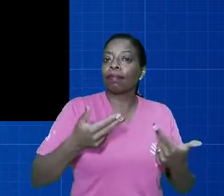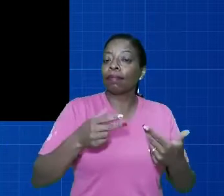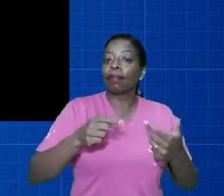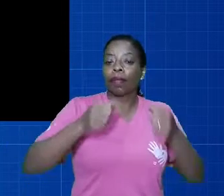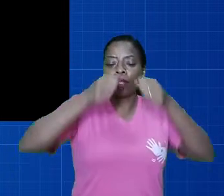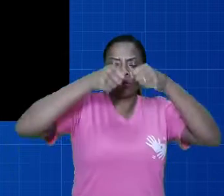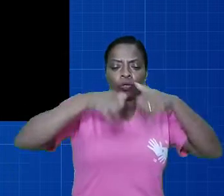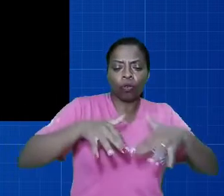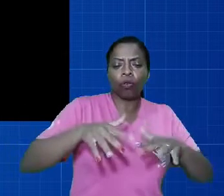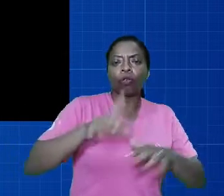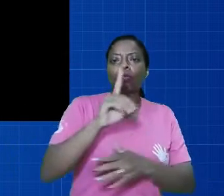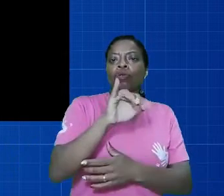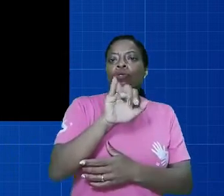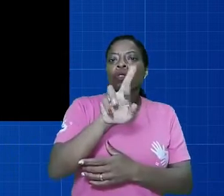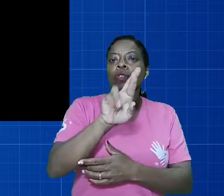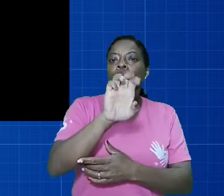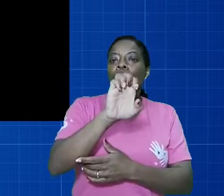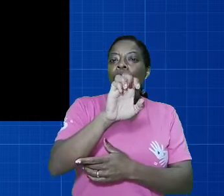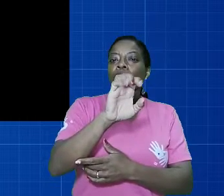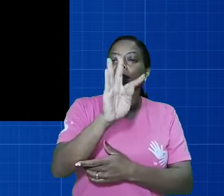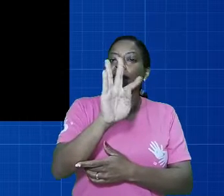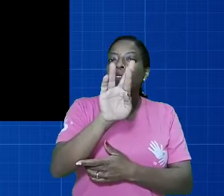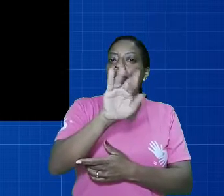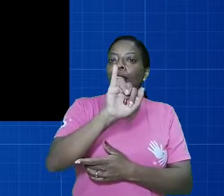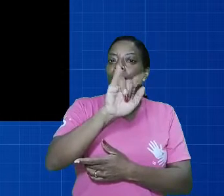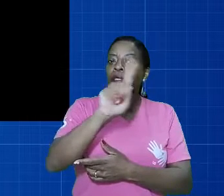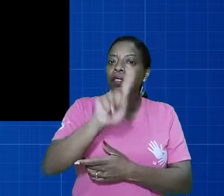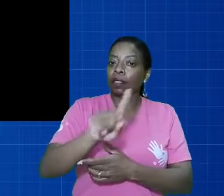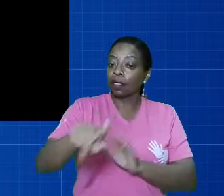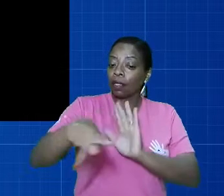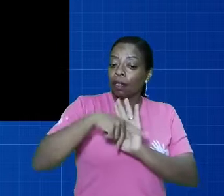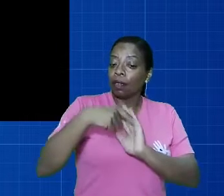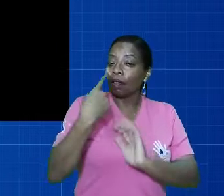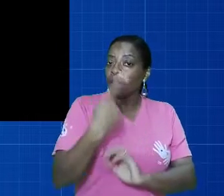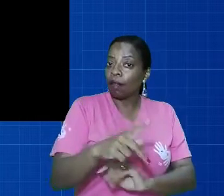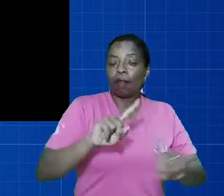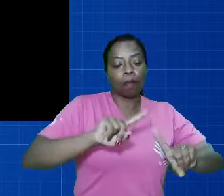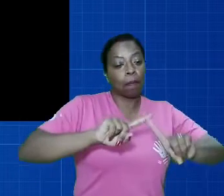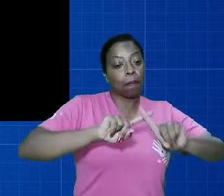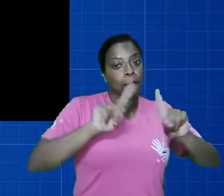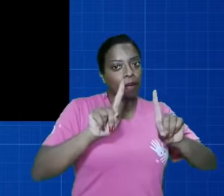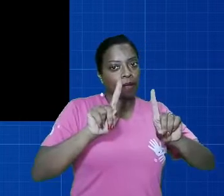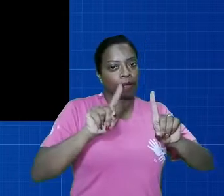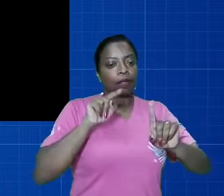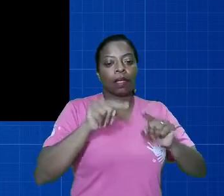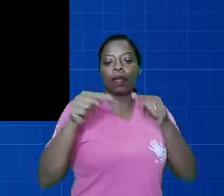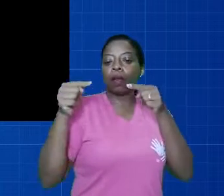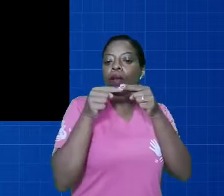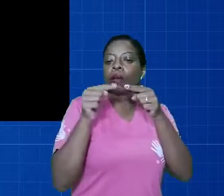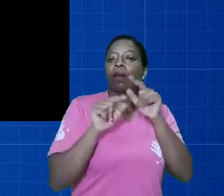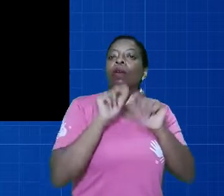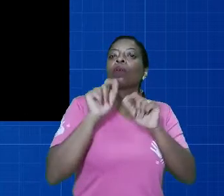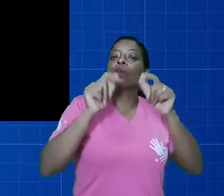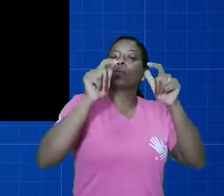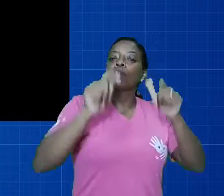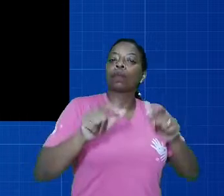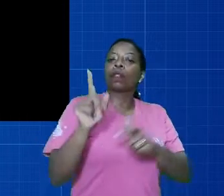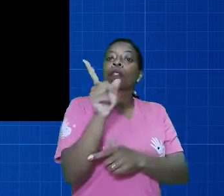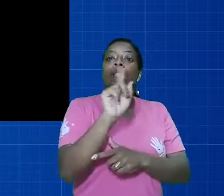uma diretriz, um plano, mas ela é considerada um espaço, né, não escolar nesse sentido.